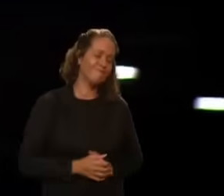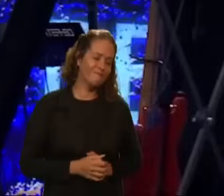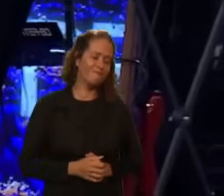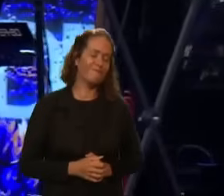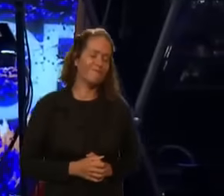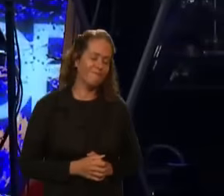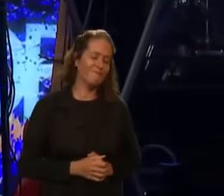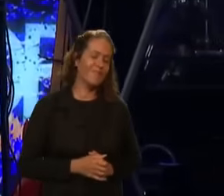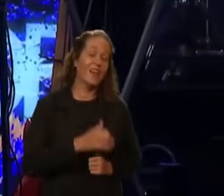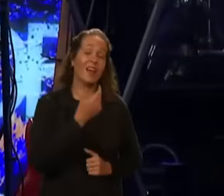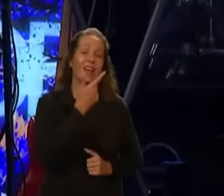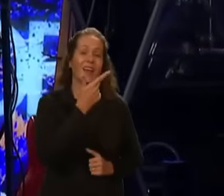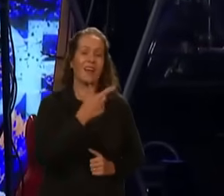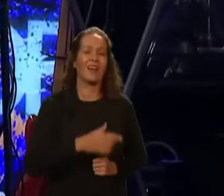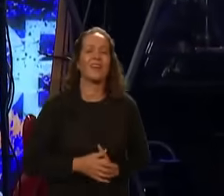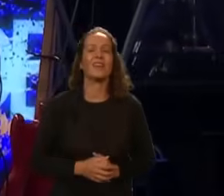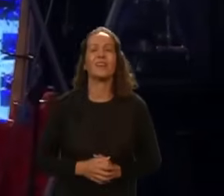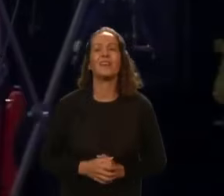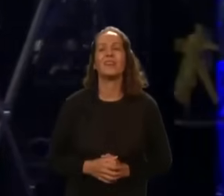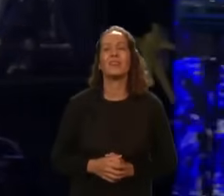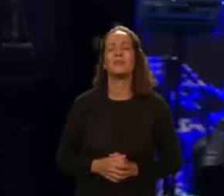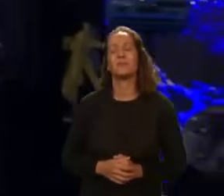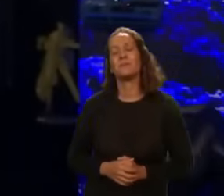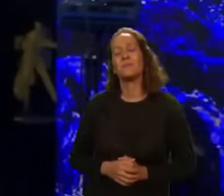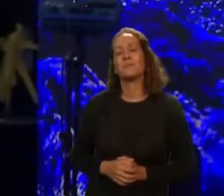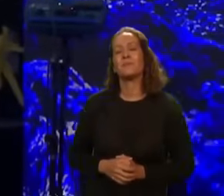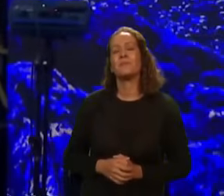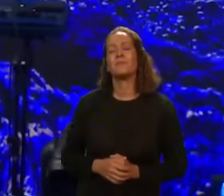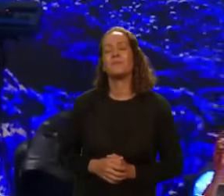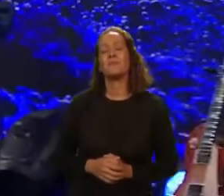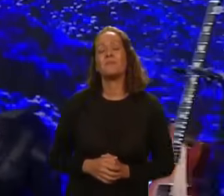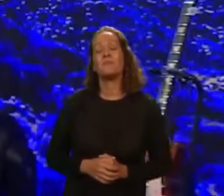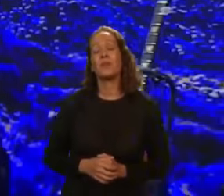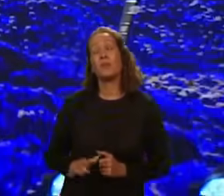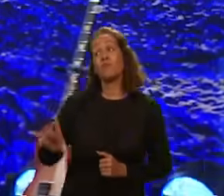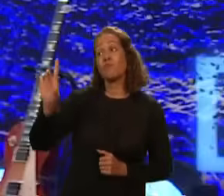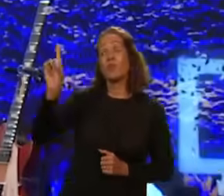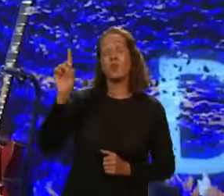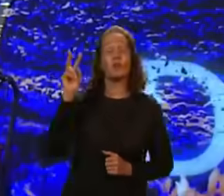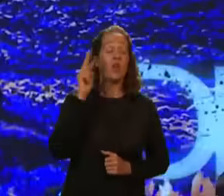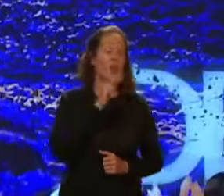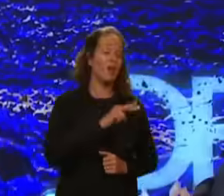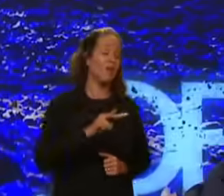Maduro, está sem avião. Ele ri.